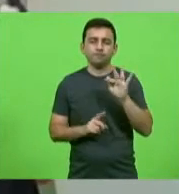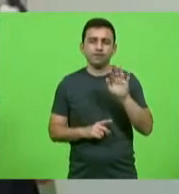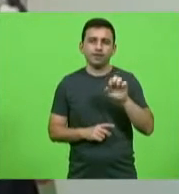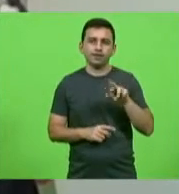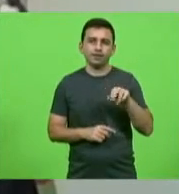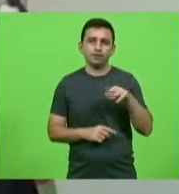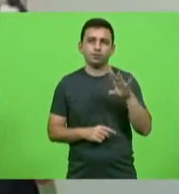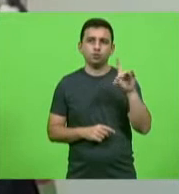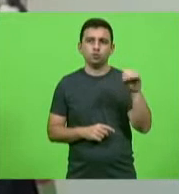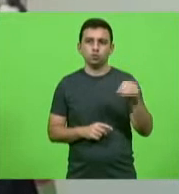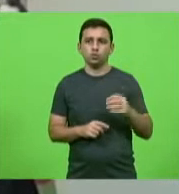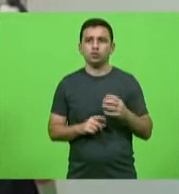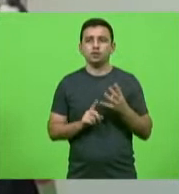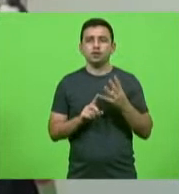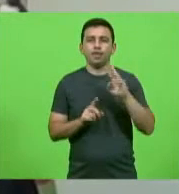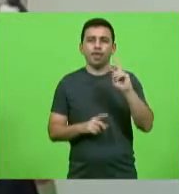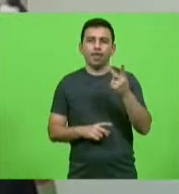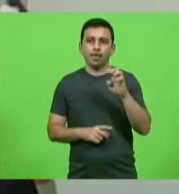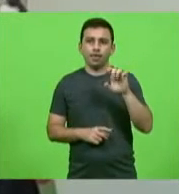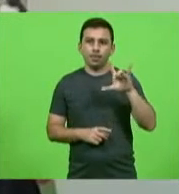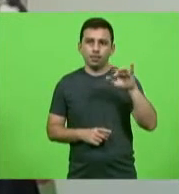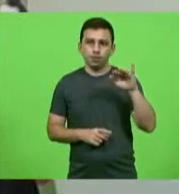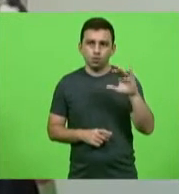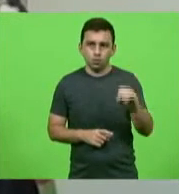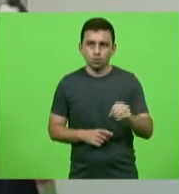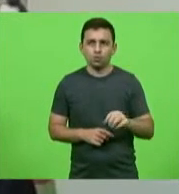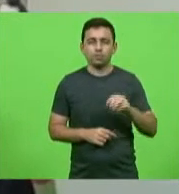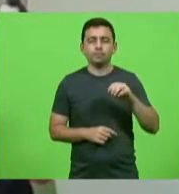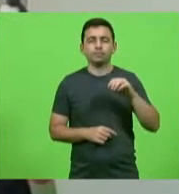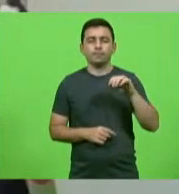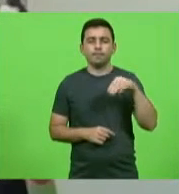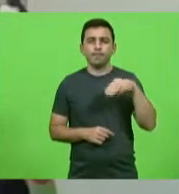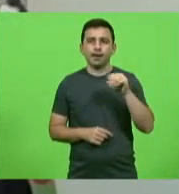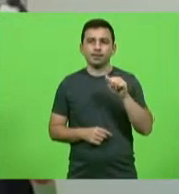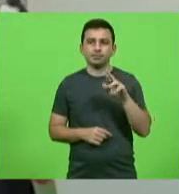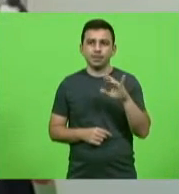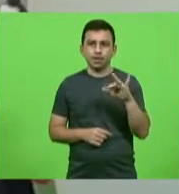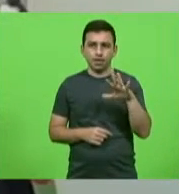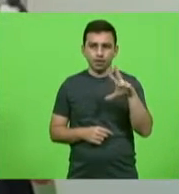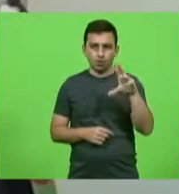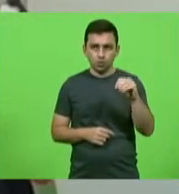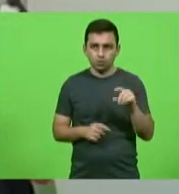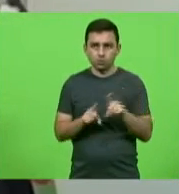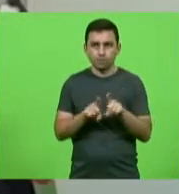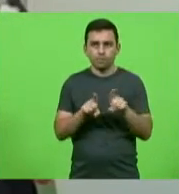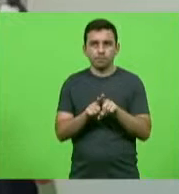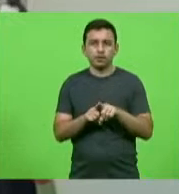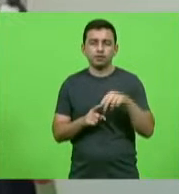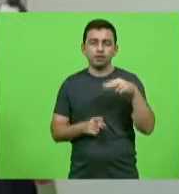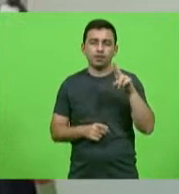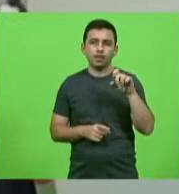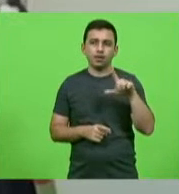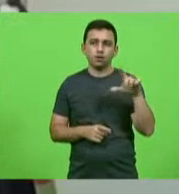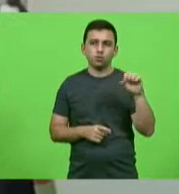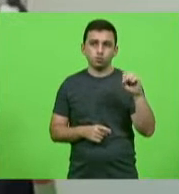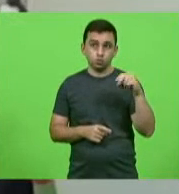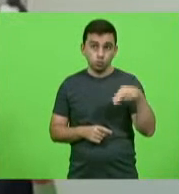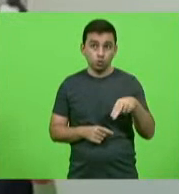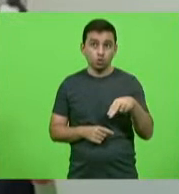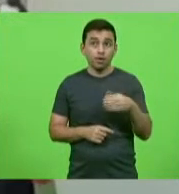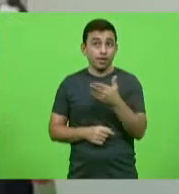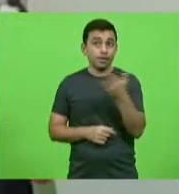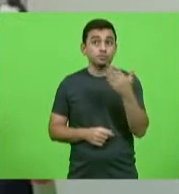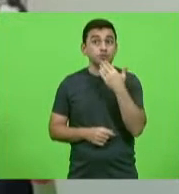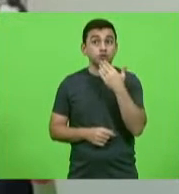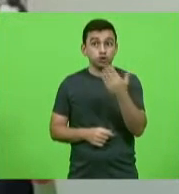Felipe Henrique Broles, Hélio César Bairros, Marcelo Batista de Souza e Nelson Lucera Filho requereram